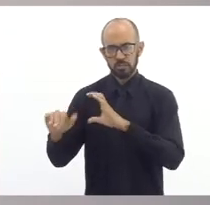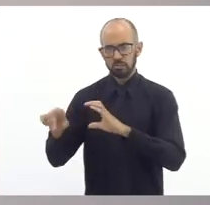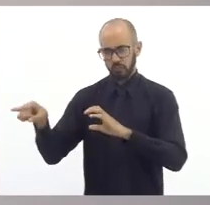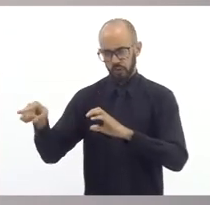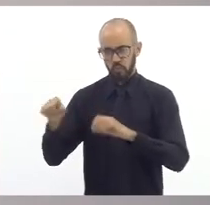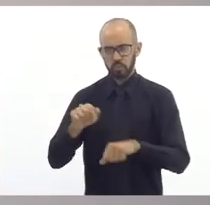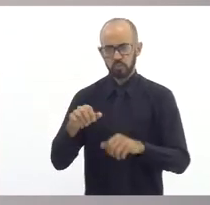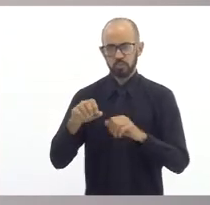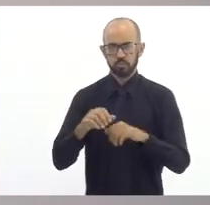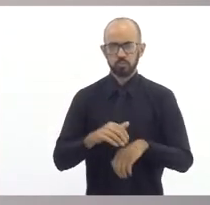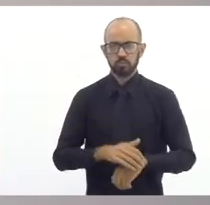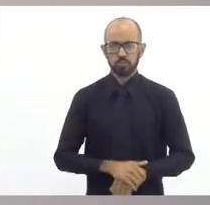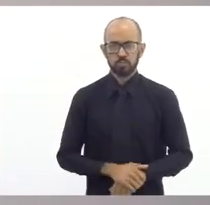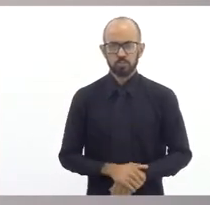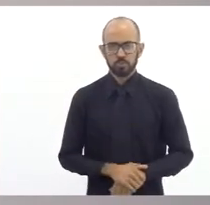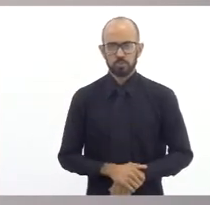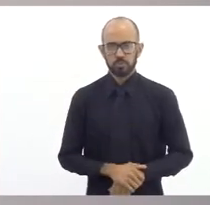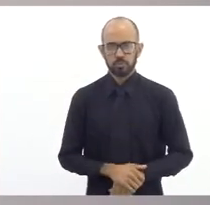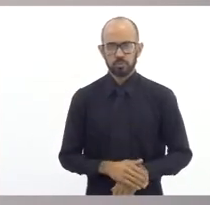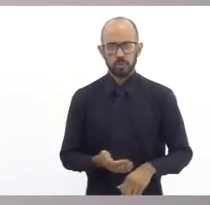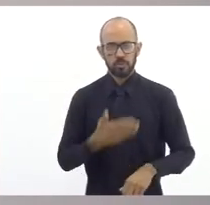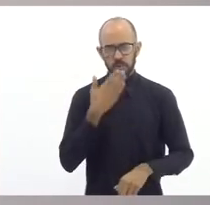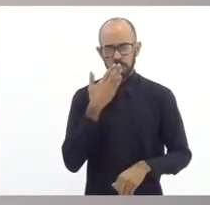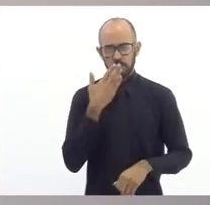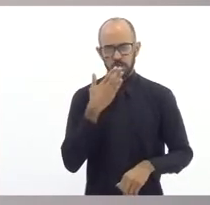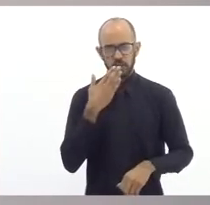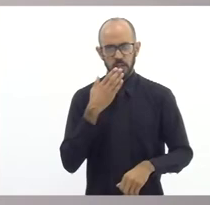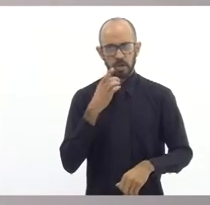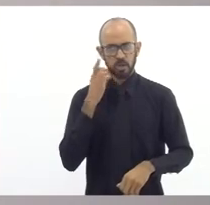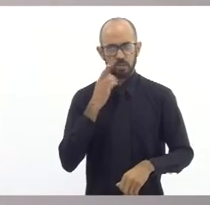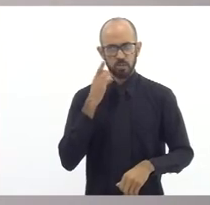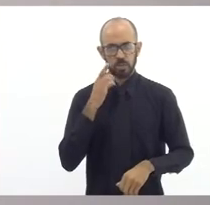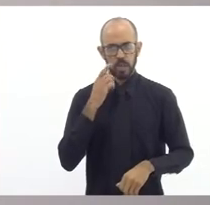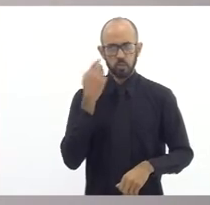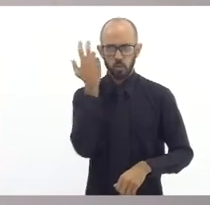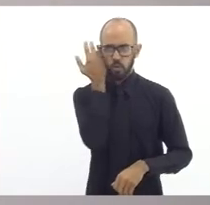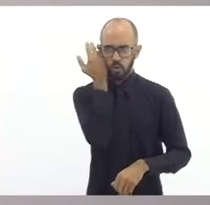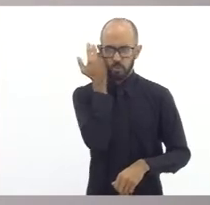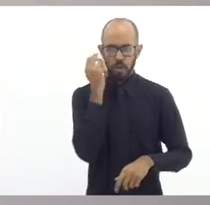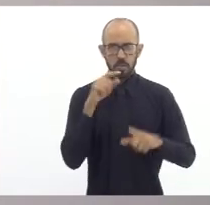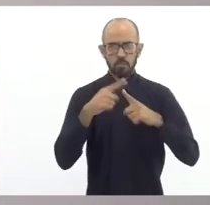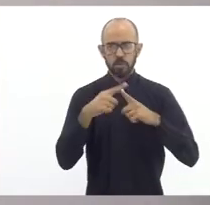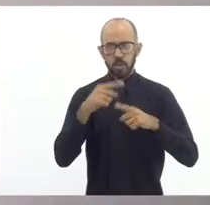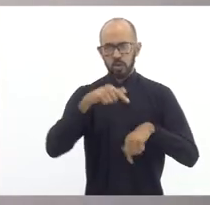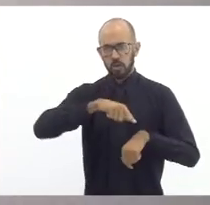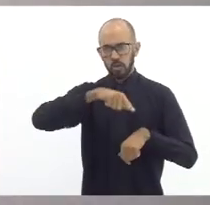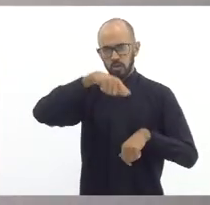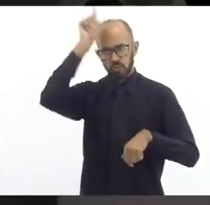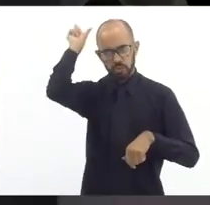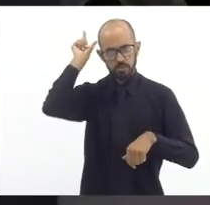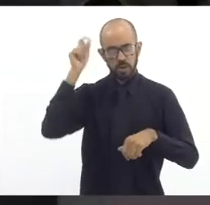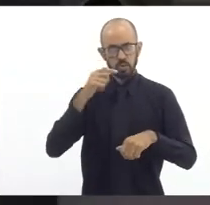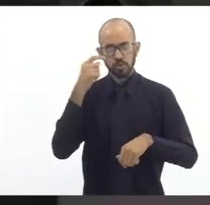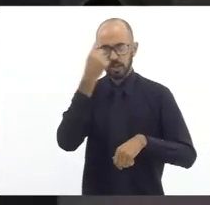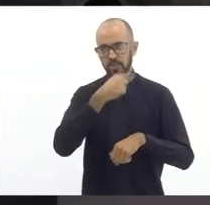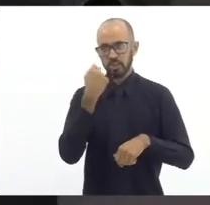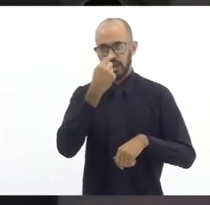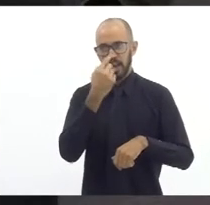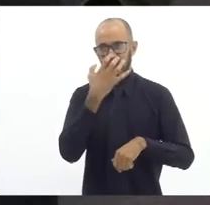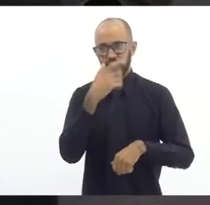deputado? Passar a palavra para o deputado rápido, Eliomar Coelho, que o deputado Luiz Paulo já está querendo melhorar de cara feia. Tá